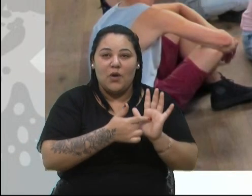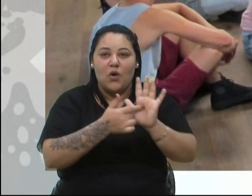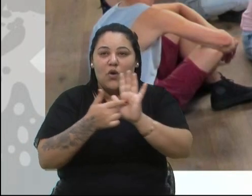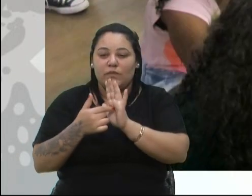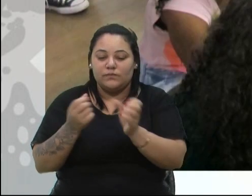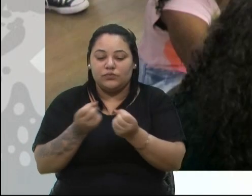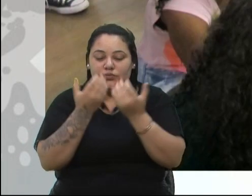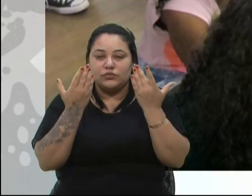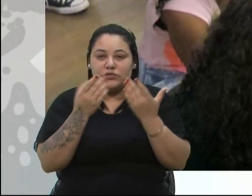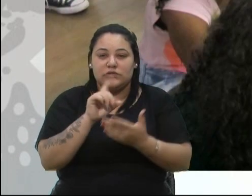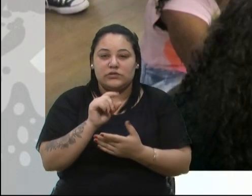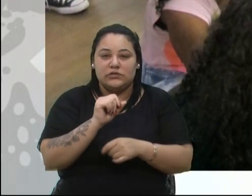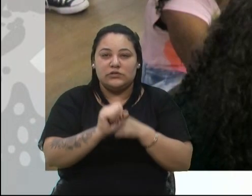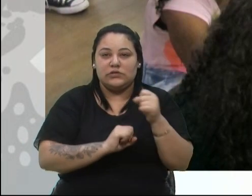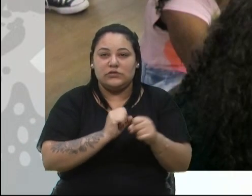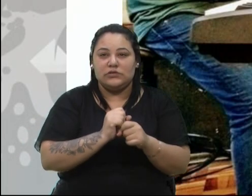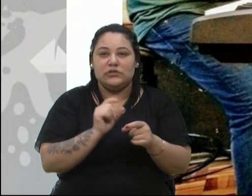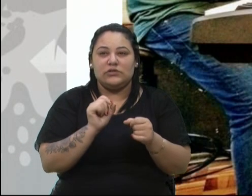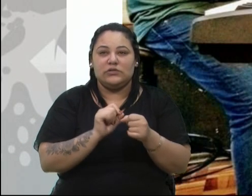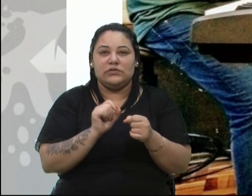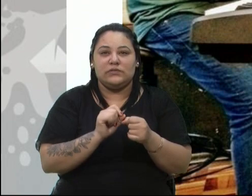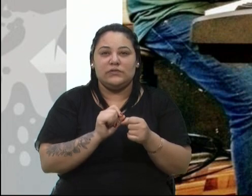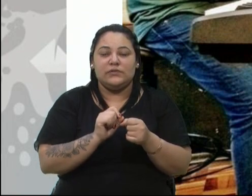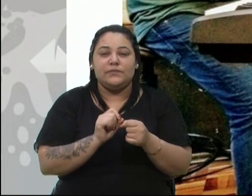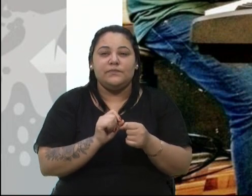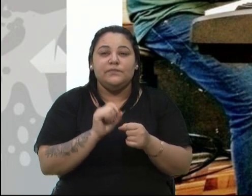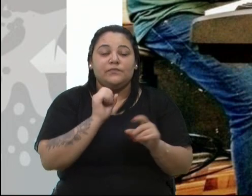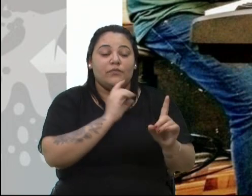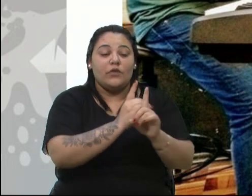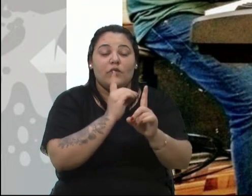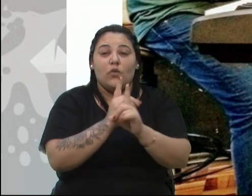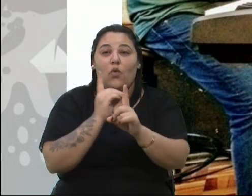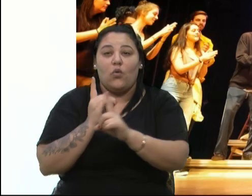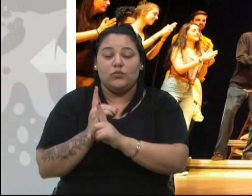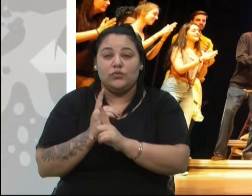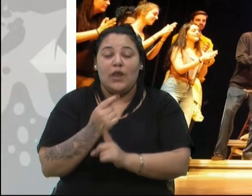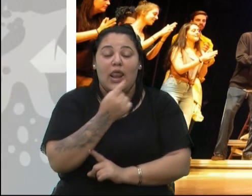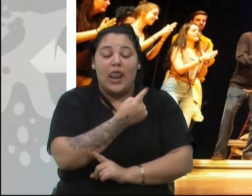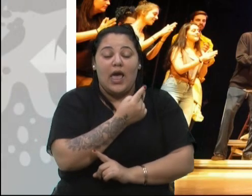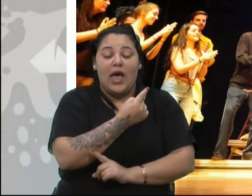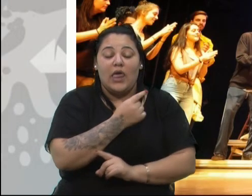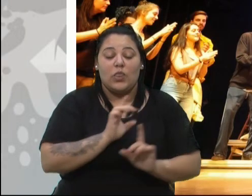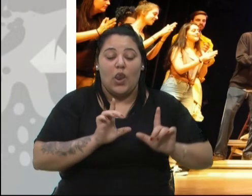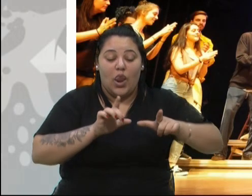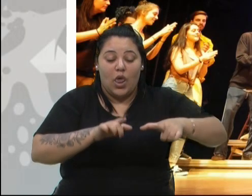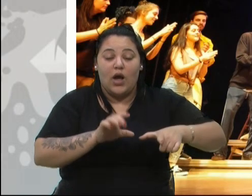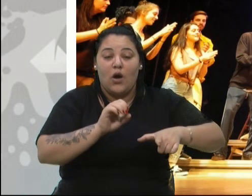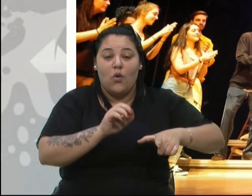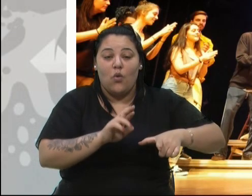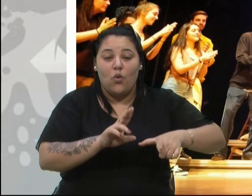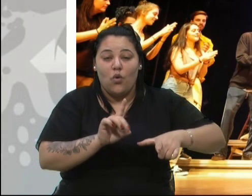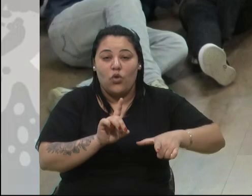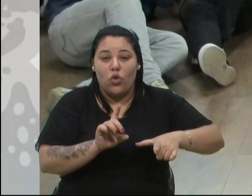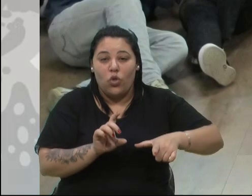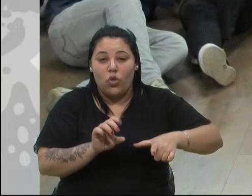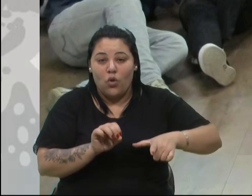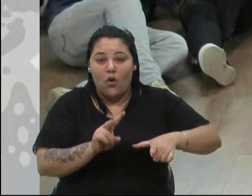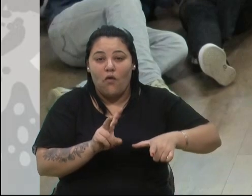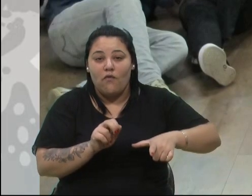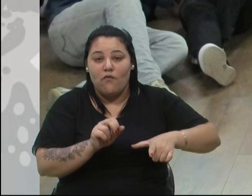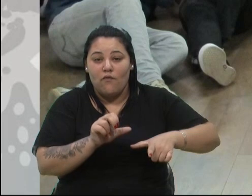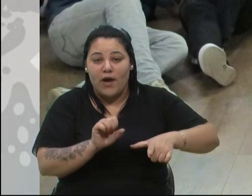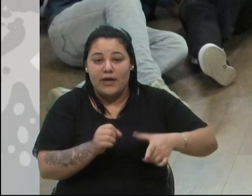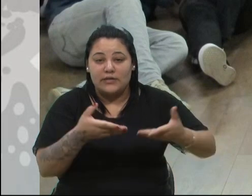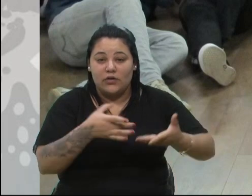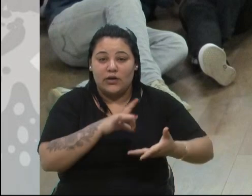Campus 8, o encontro de coros que realizamos no Ordovás, no final de agosto, e agora o nosso concerto, nos dias 28